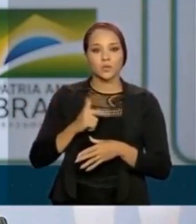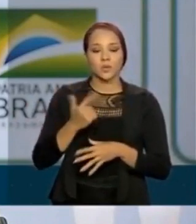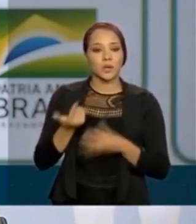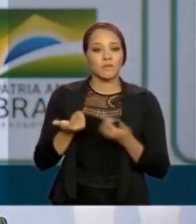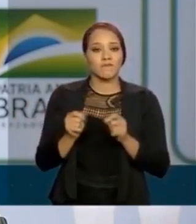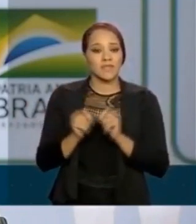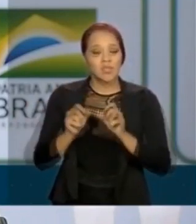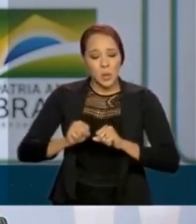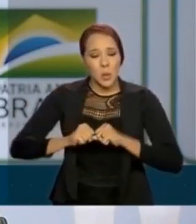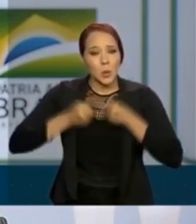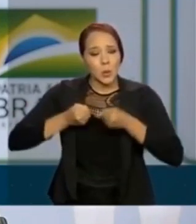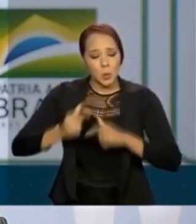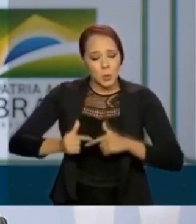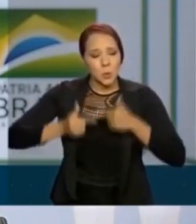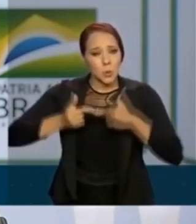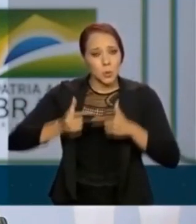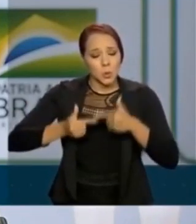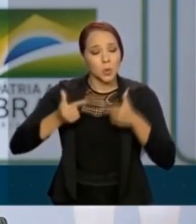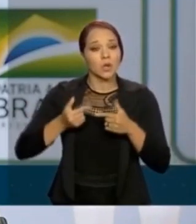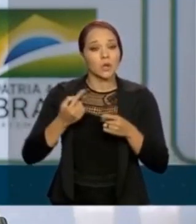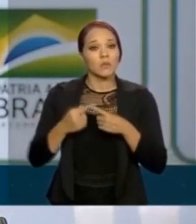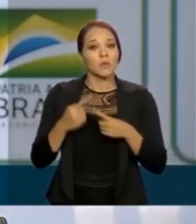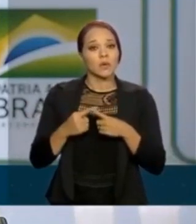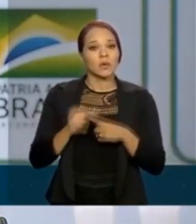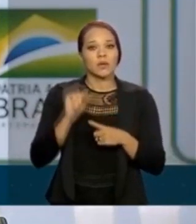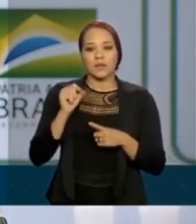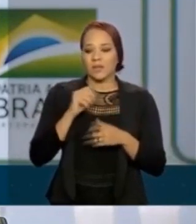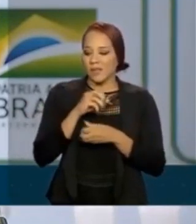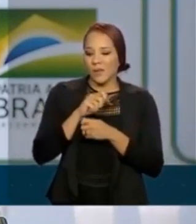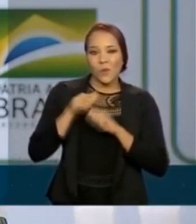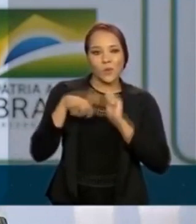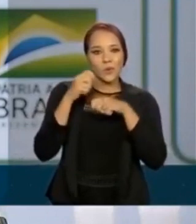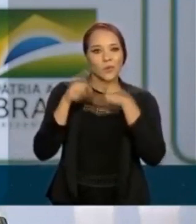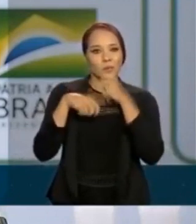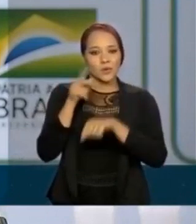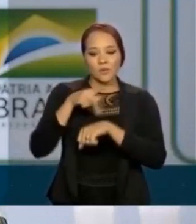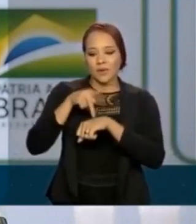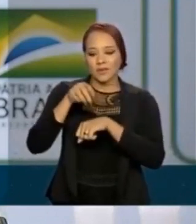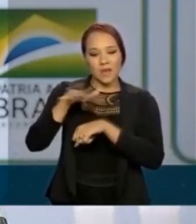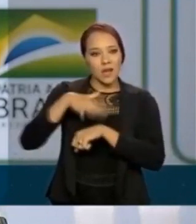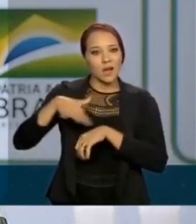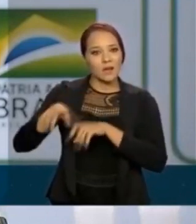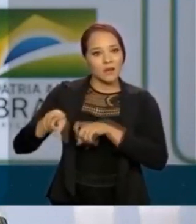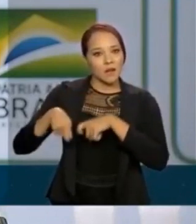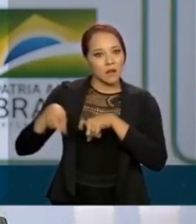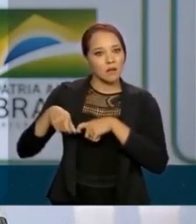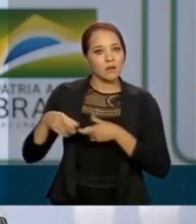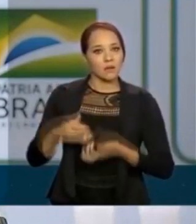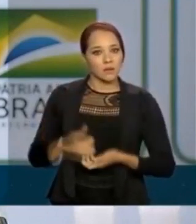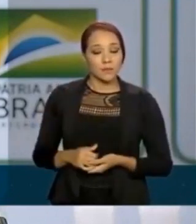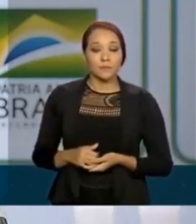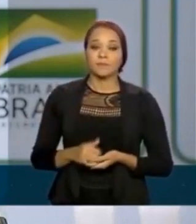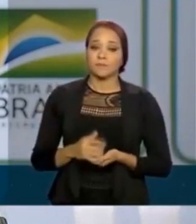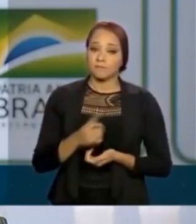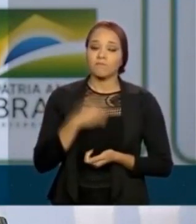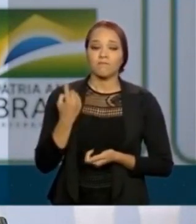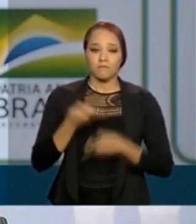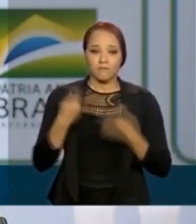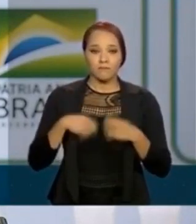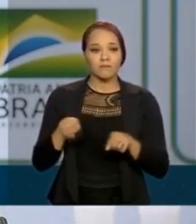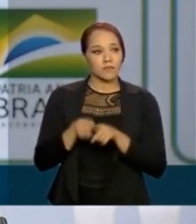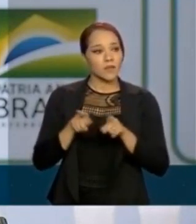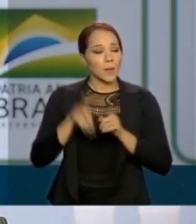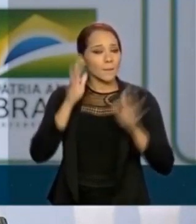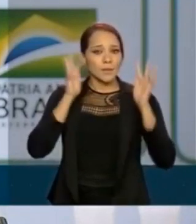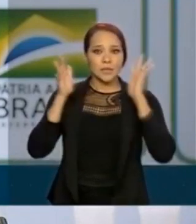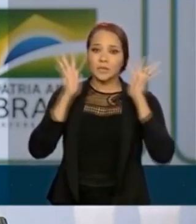gente fazer luta, luta, luta, porque quem está segurando a economia desse país é o agro. Então, a gente precisa também